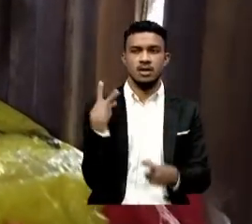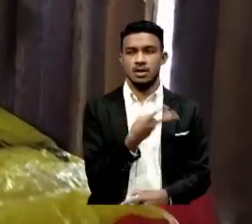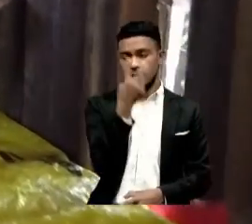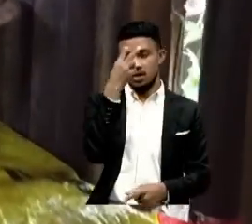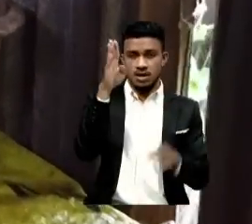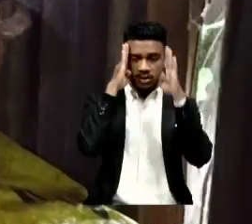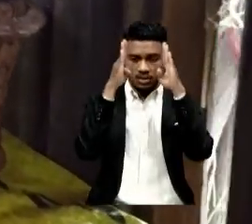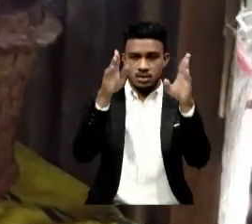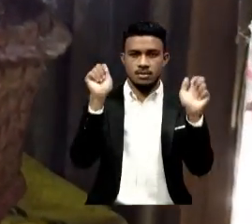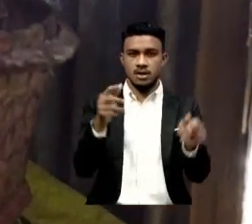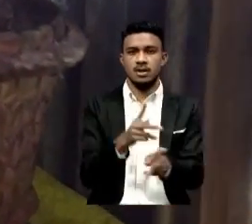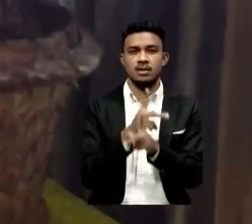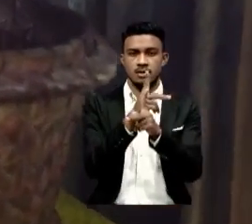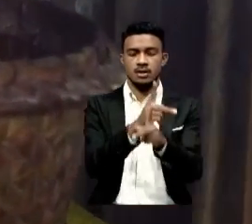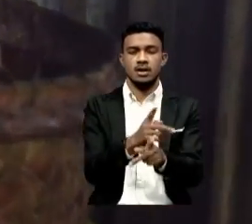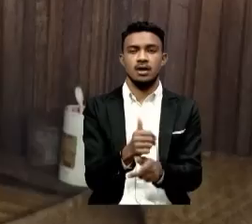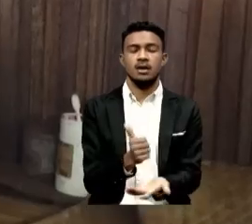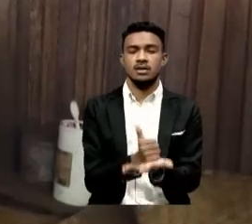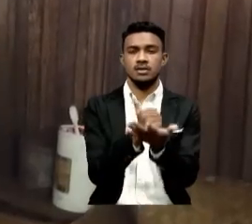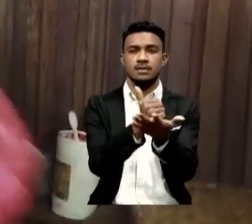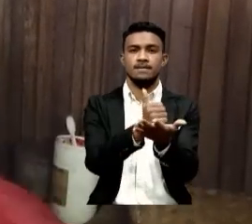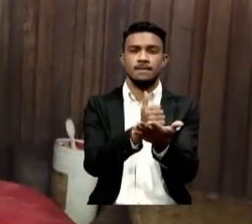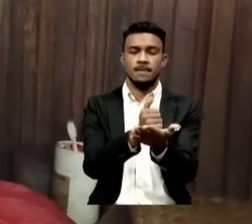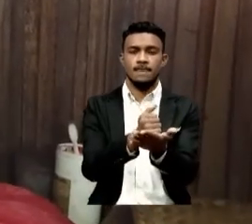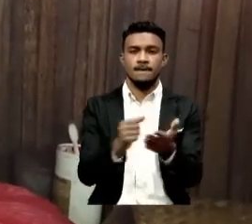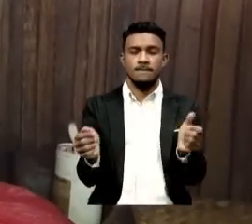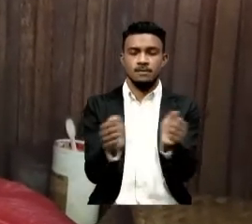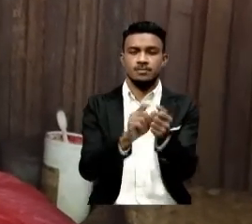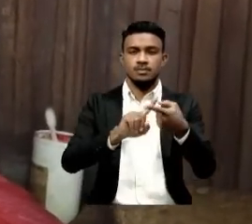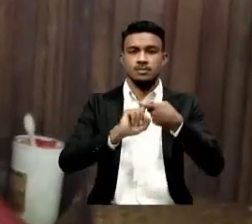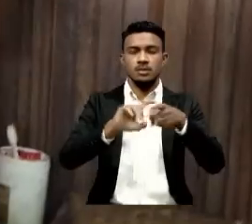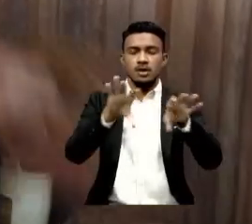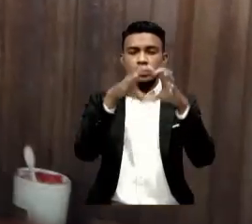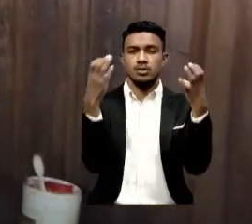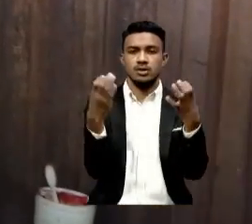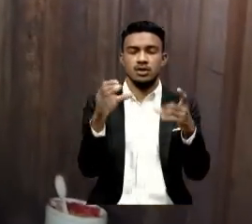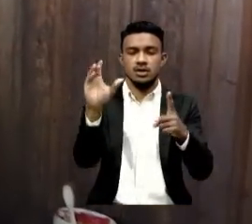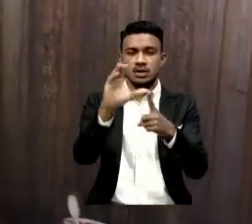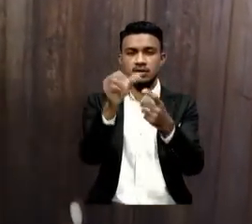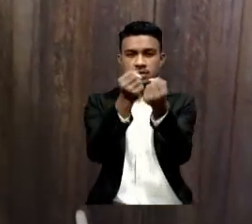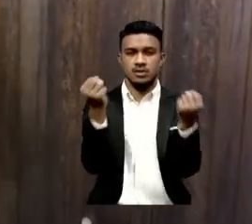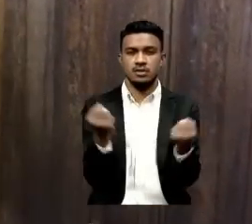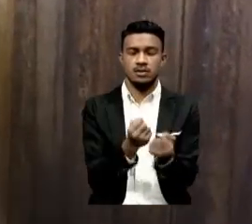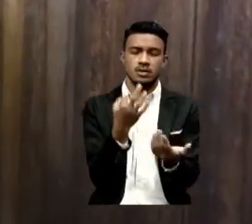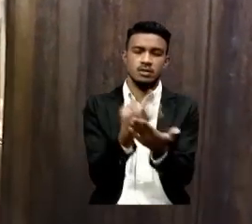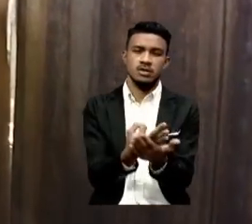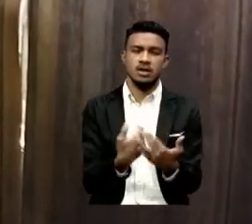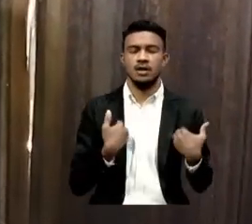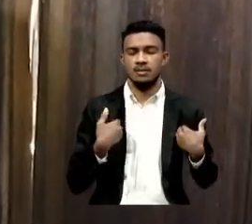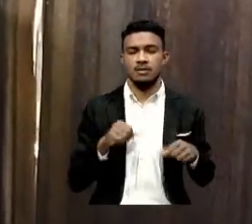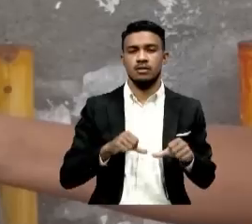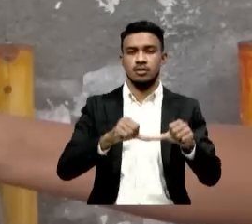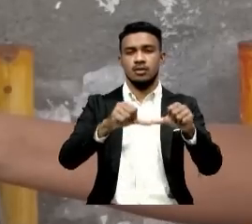do nível para tu poder atender. Operação entre conselho e autoridade local, né, né? Antes mesmo que o Sanihan Rami continue a la parte.